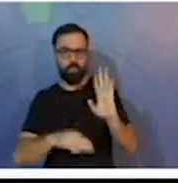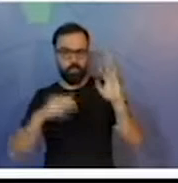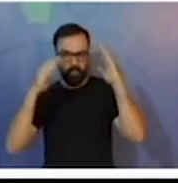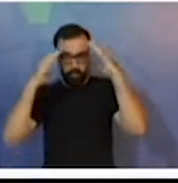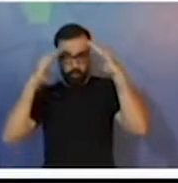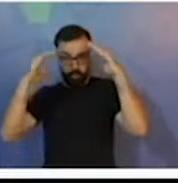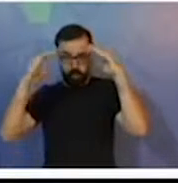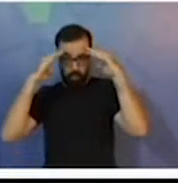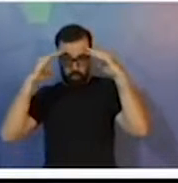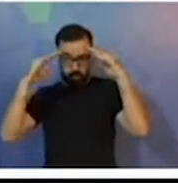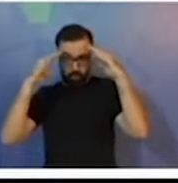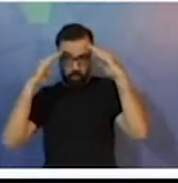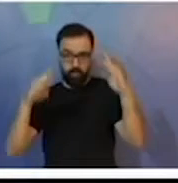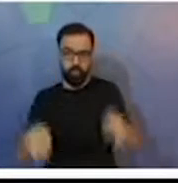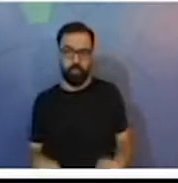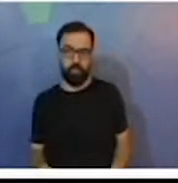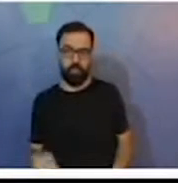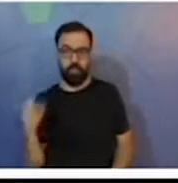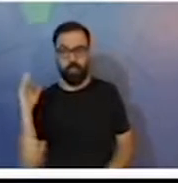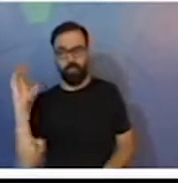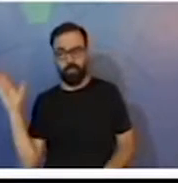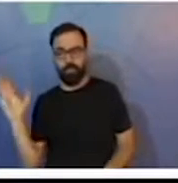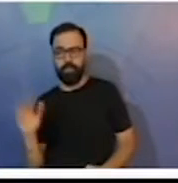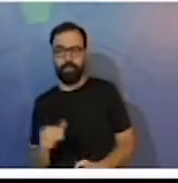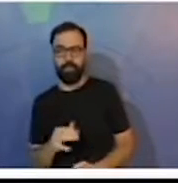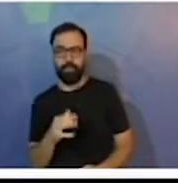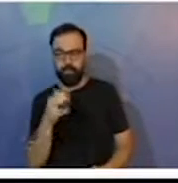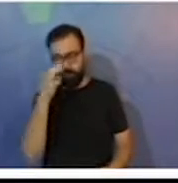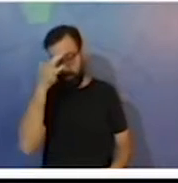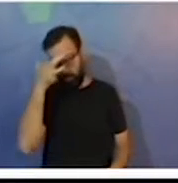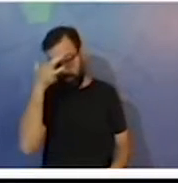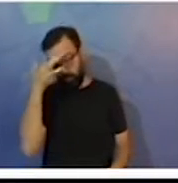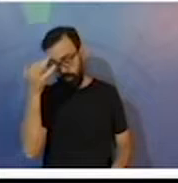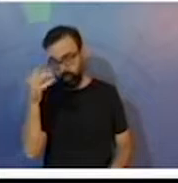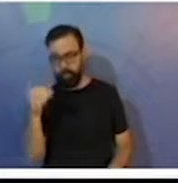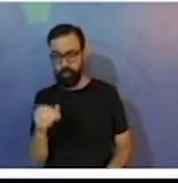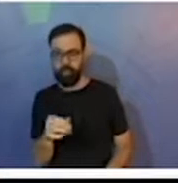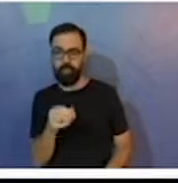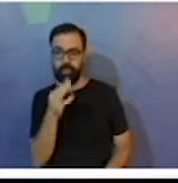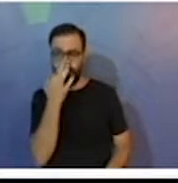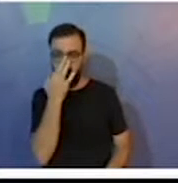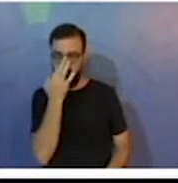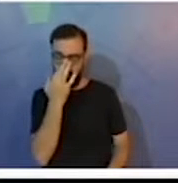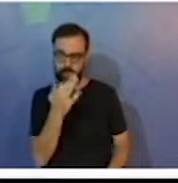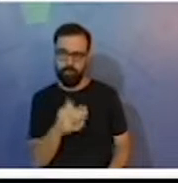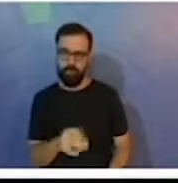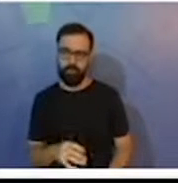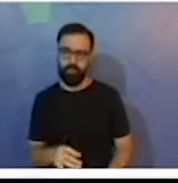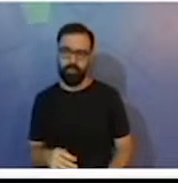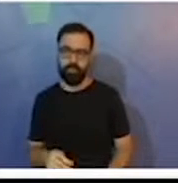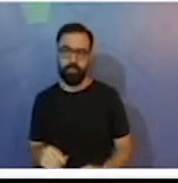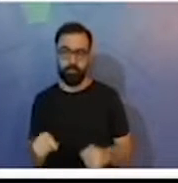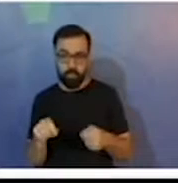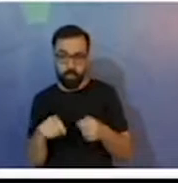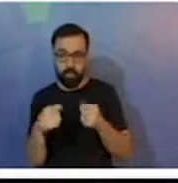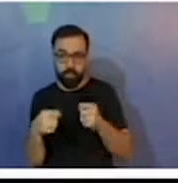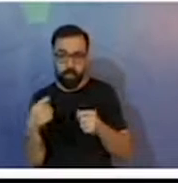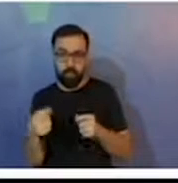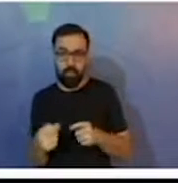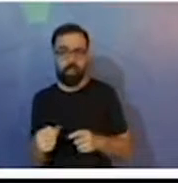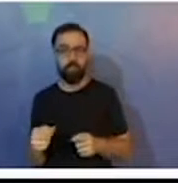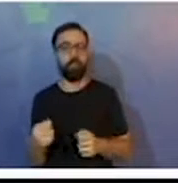tão aqui ó artêmia fazer os artesanatos dela gente Será que só para fazer o artesanato eu